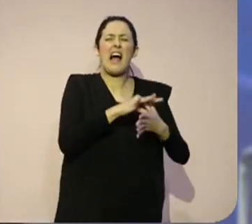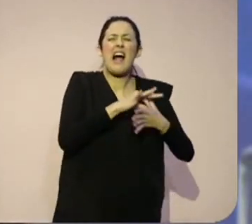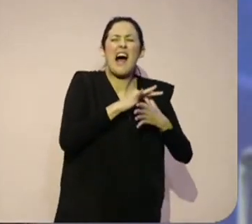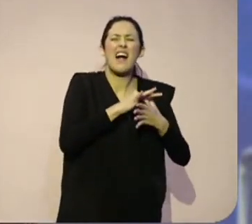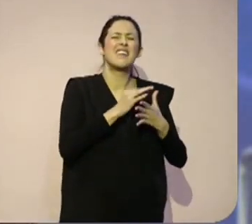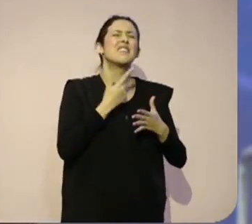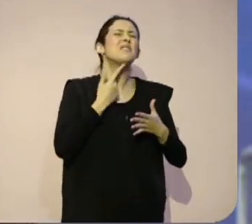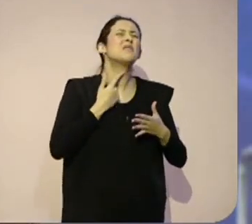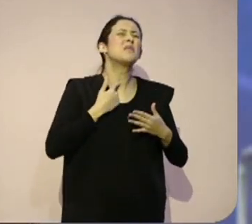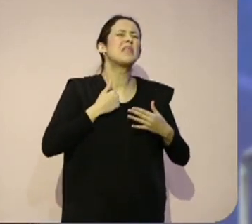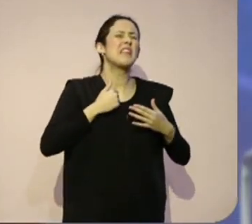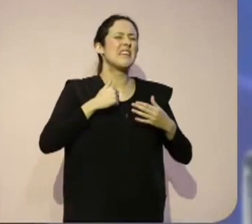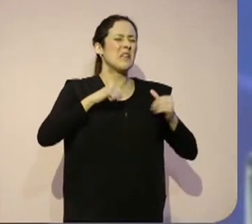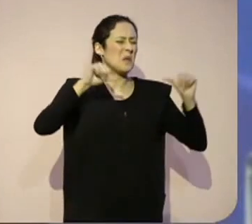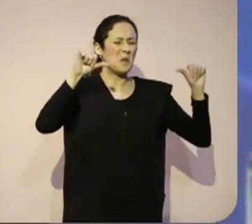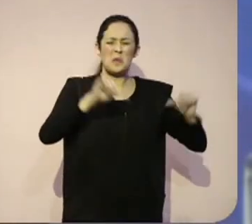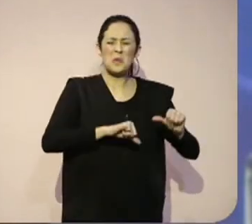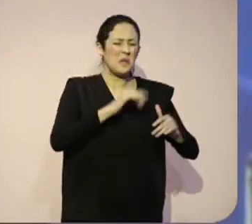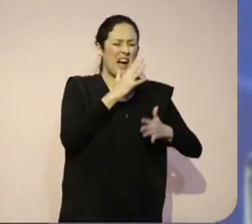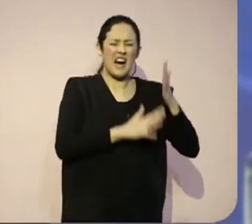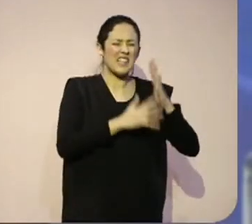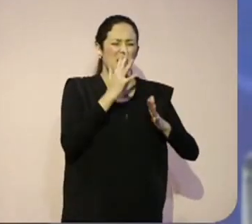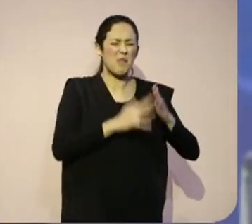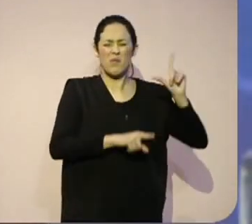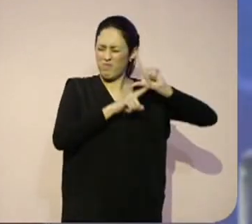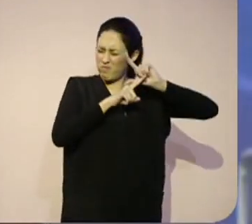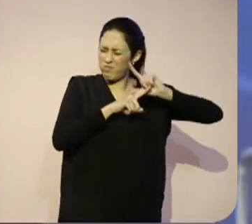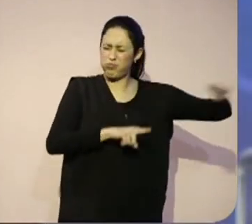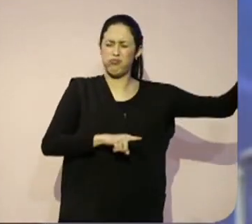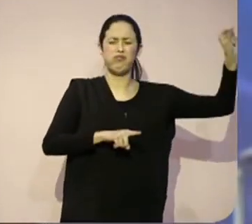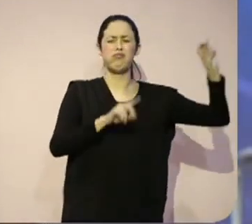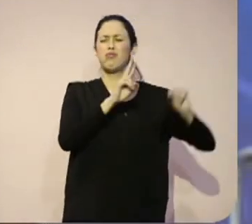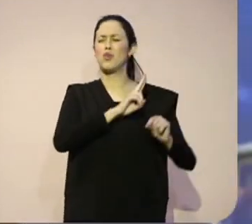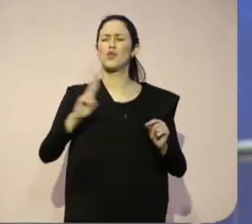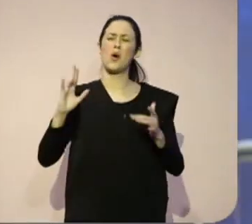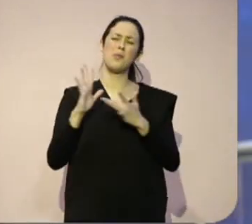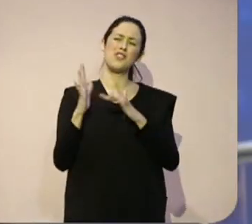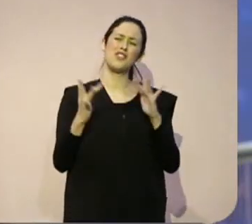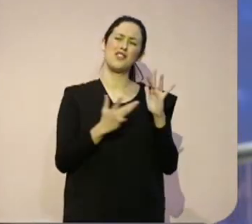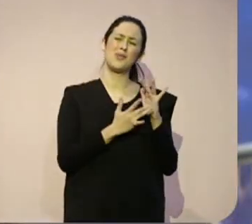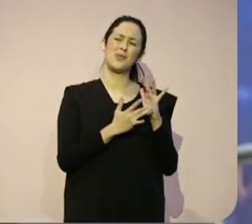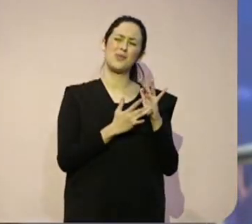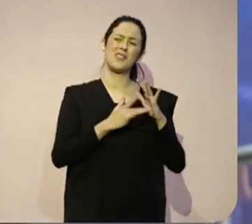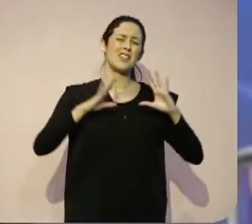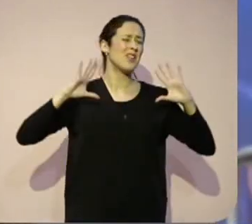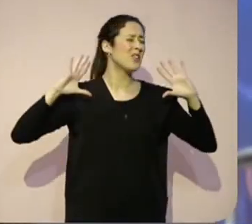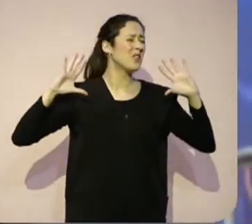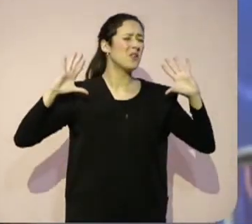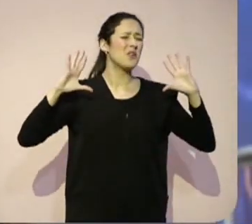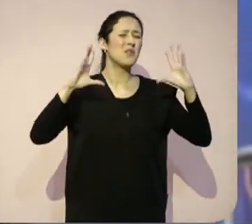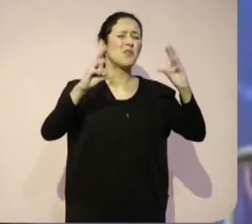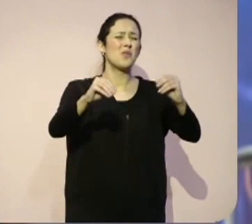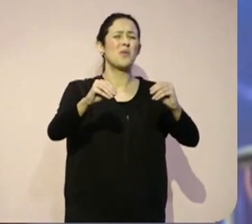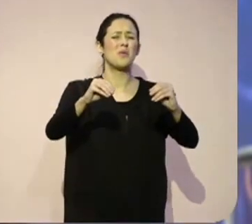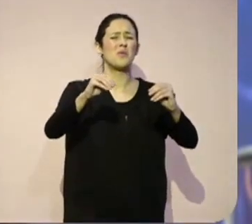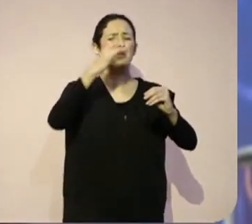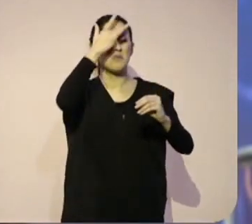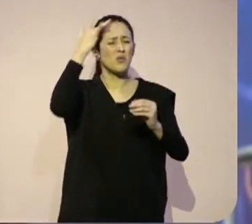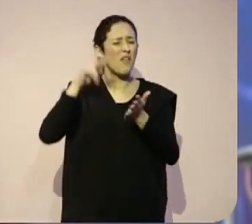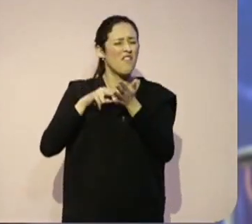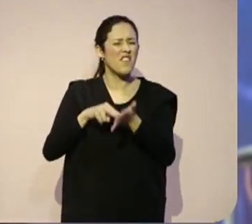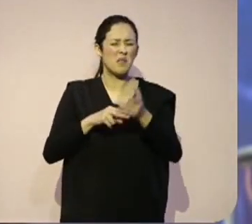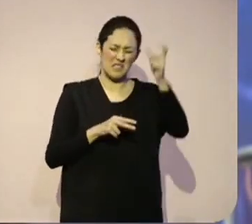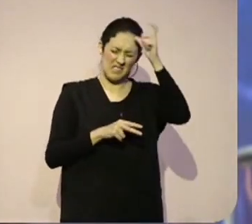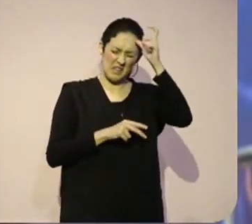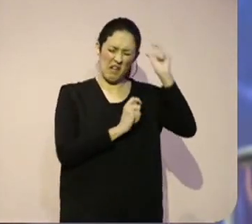adoração batam em retirada em nome de Jesus, e que todo o intento do inimigo